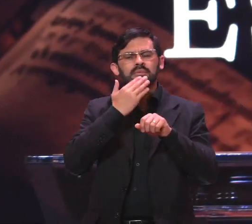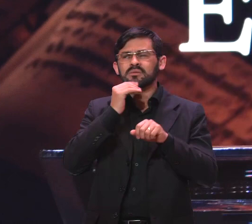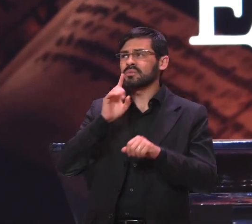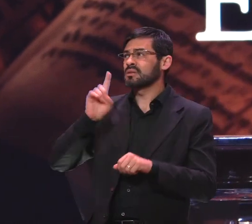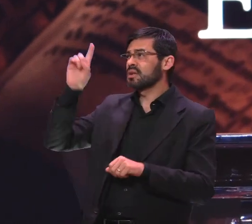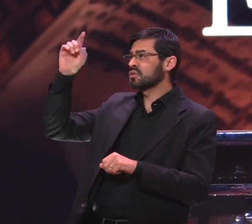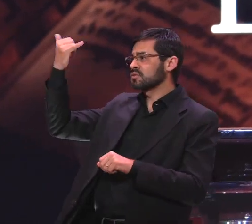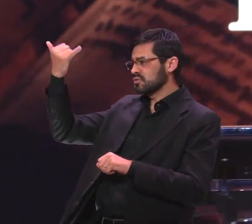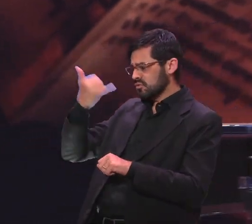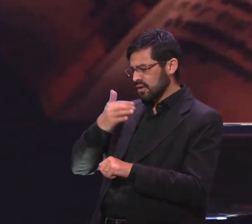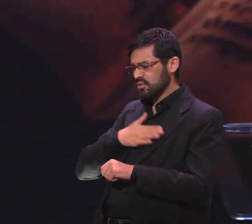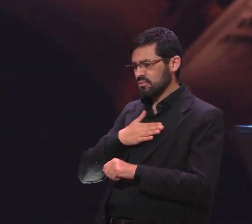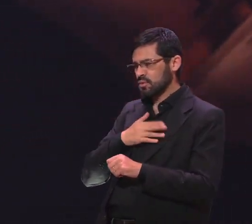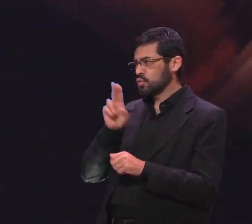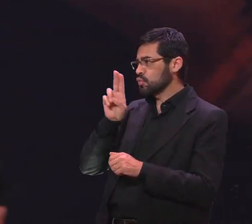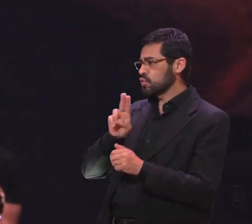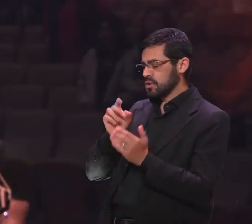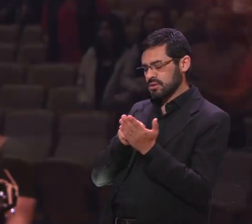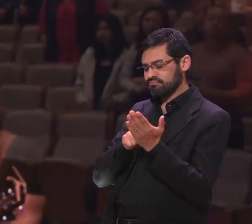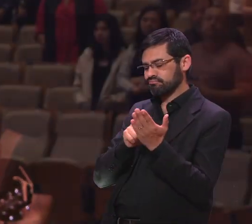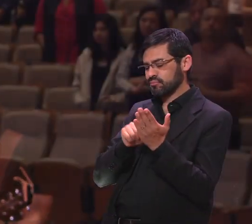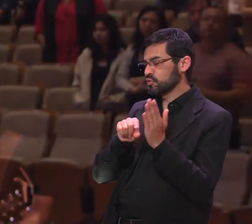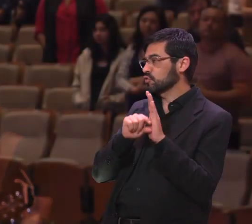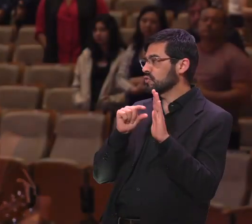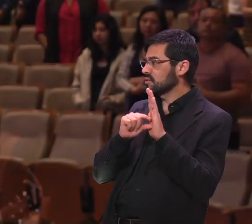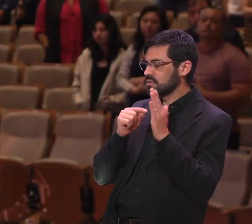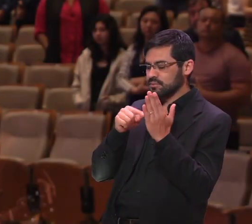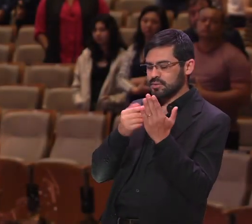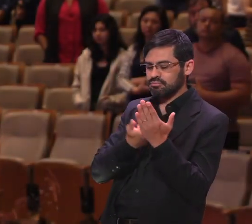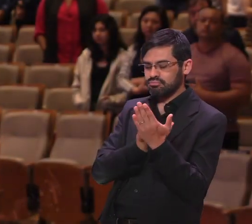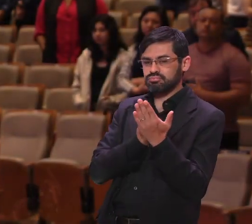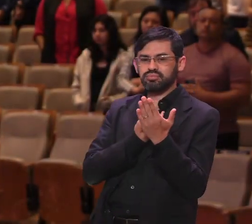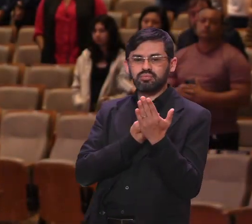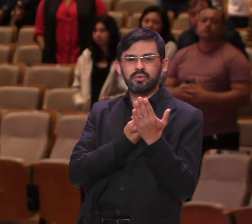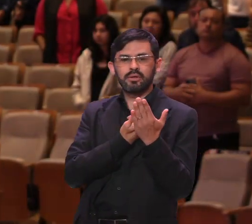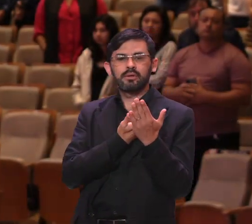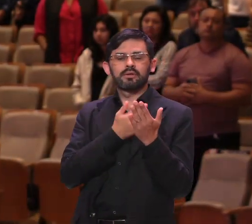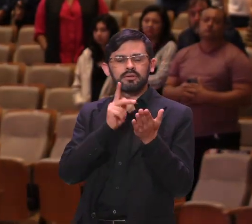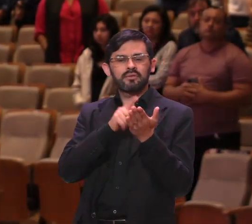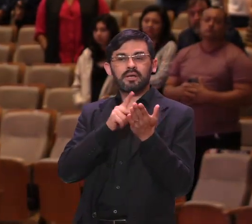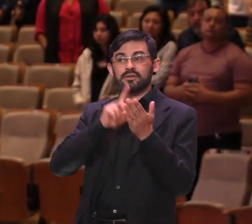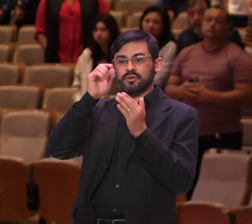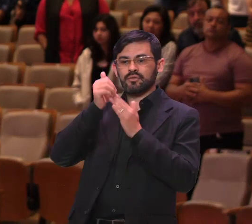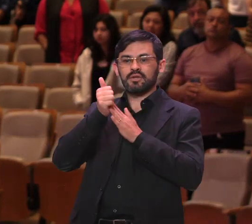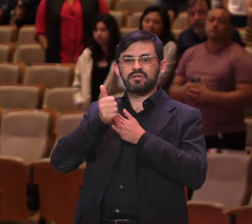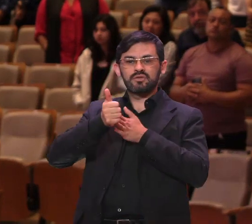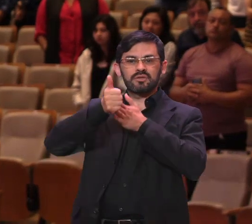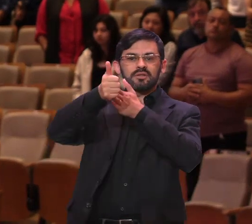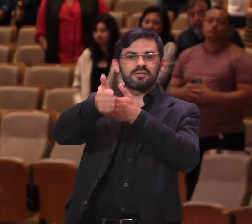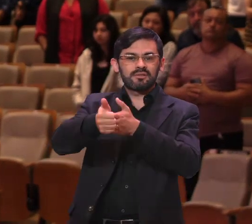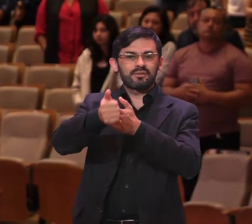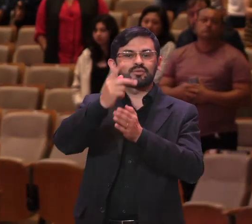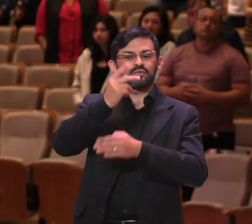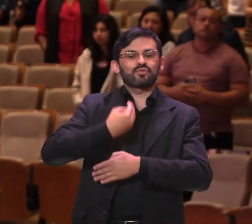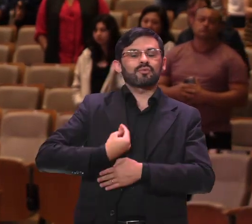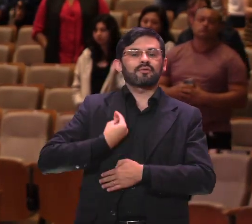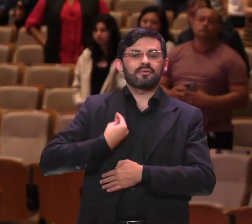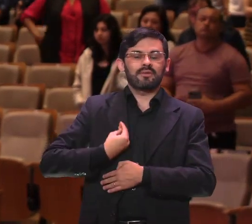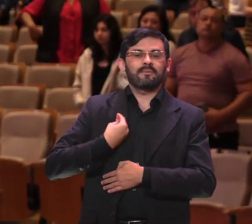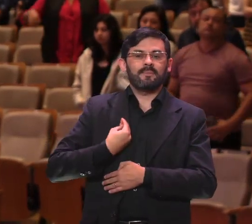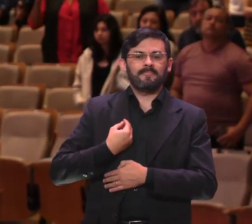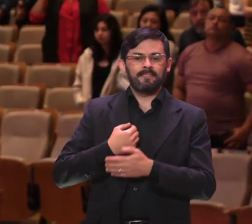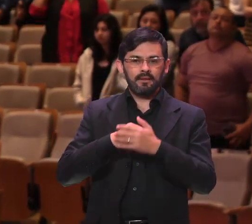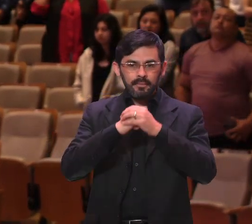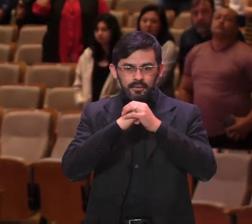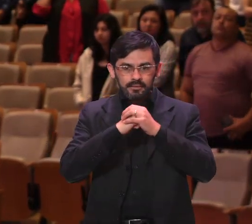Deus falar com você através da palavra. E direções especiais de Deus vão vir sobre a sua vida.